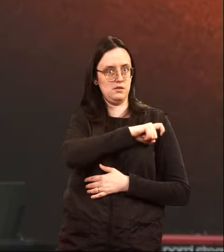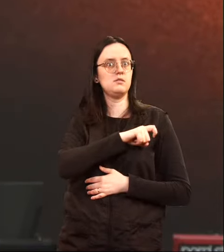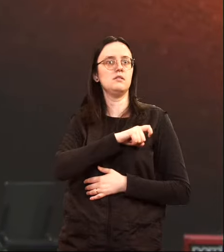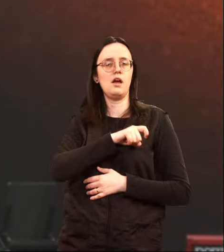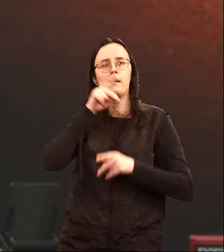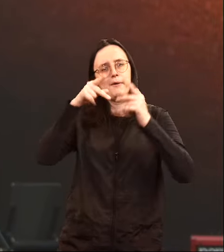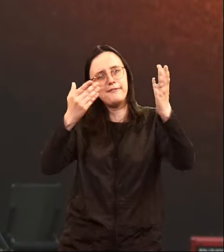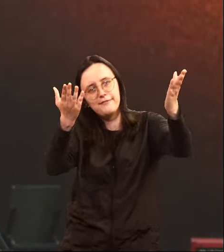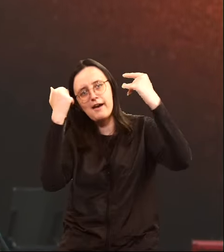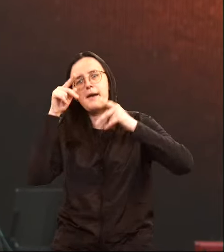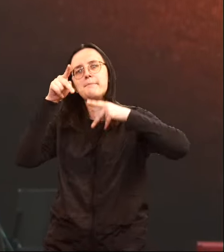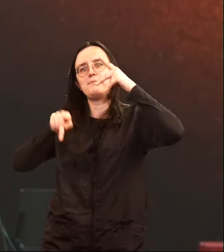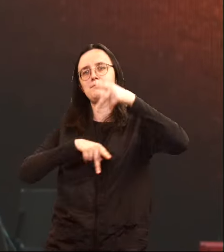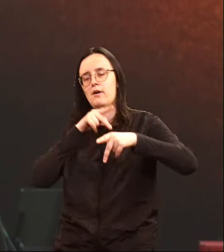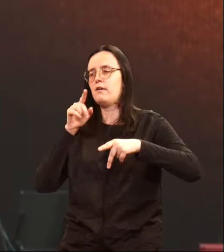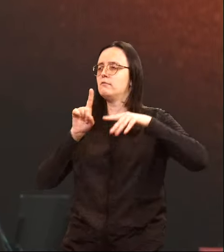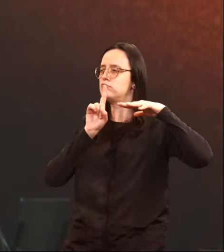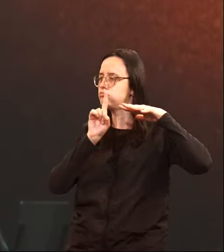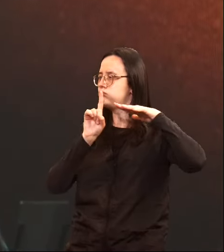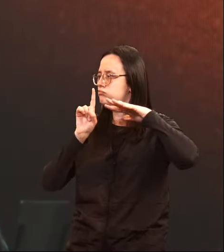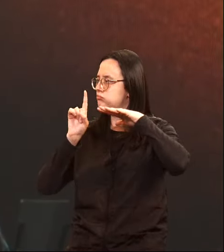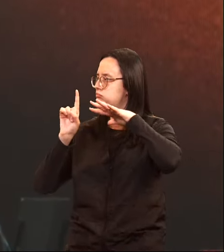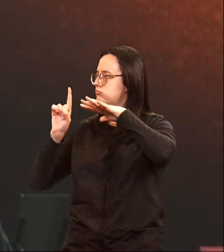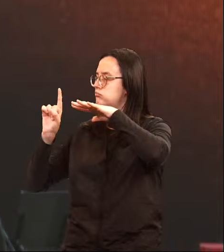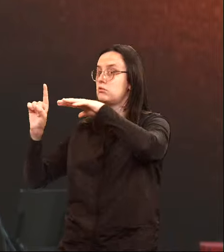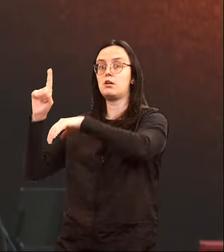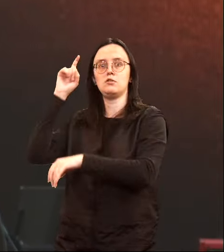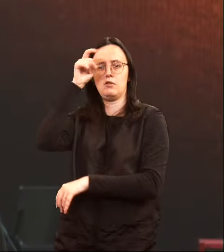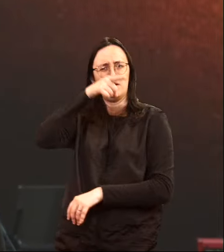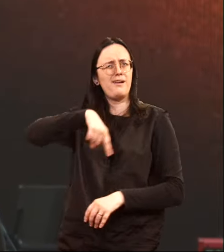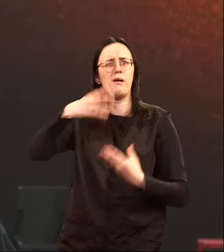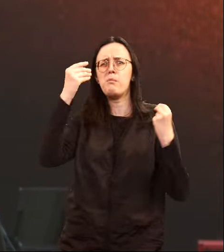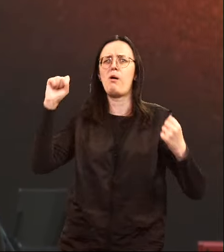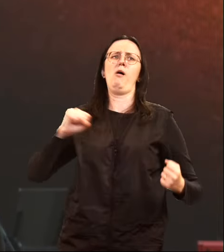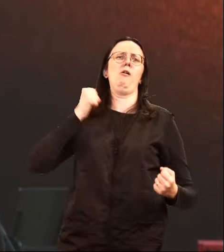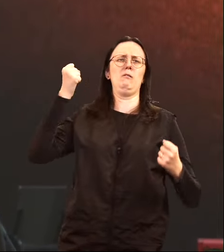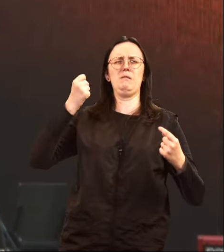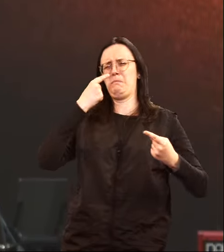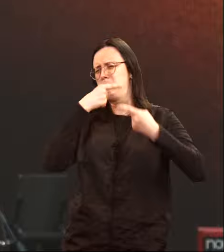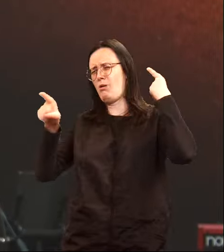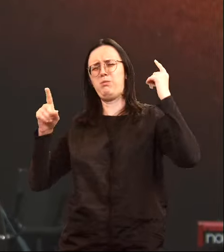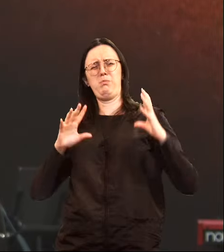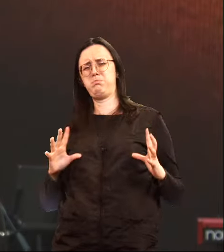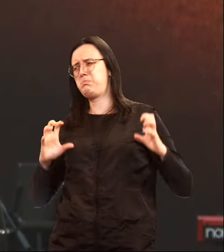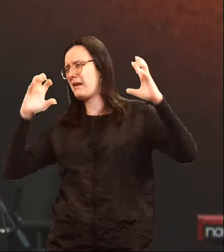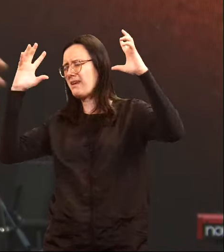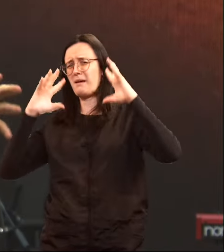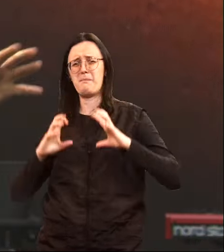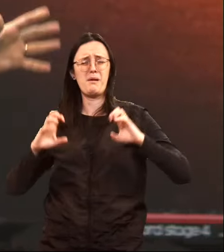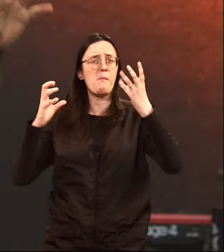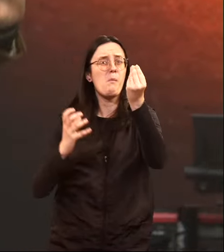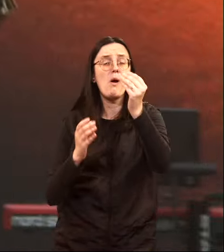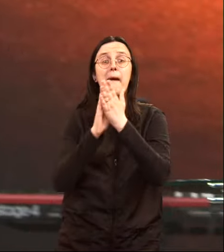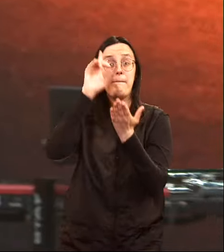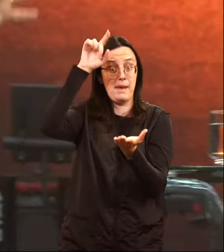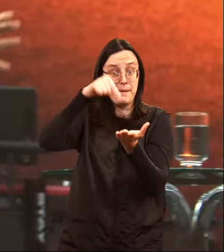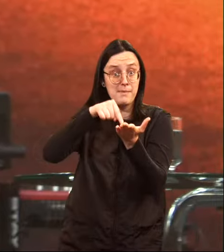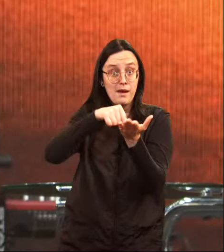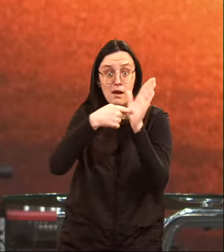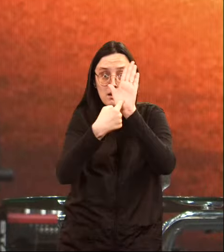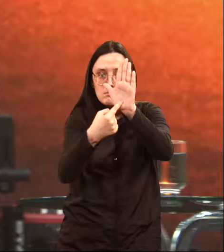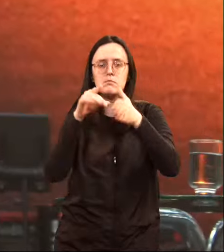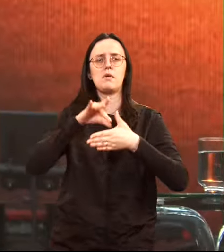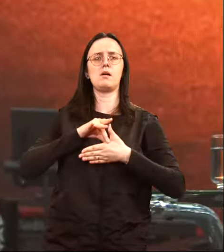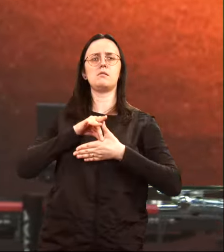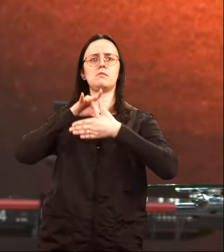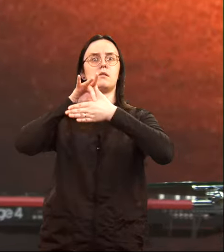conduzia o povo, e eles promoviam rebeliões, contendas, intrigas. E a Bíblia, aquilo é um manual de